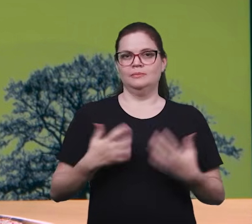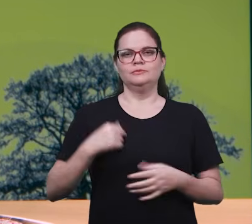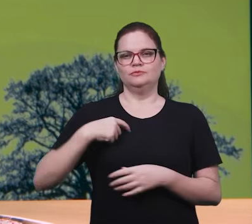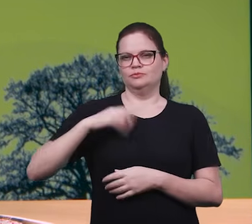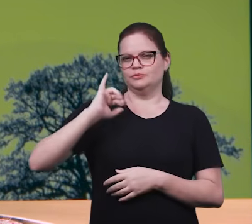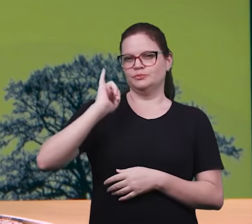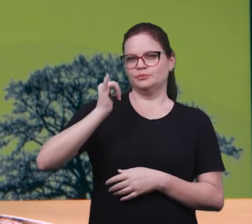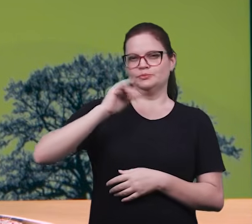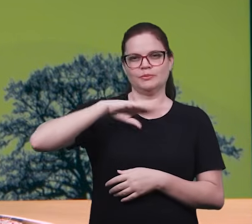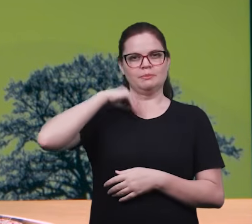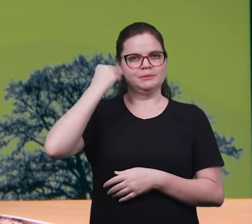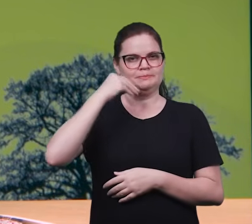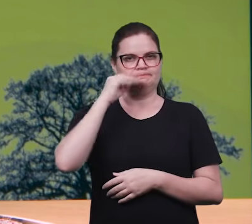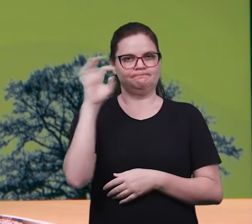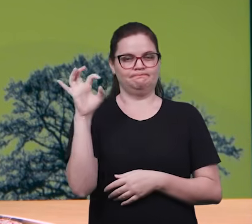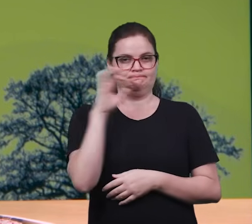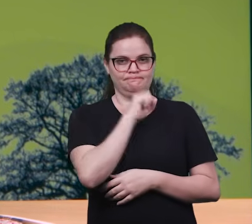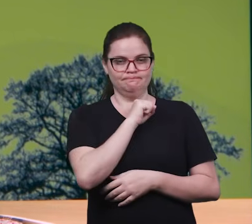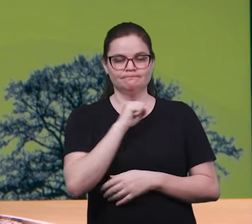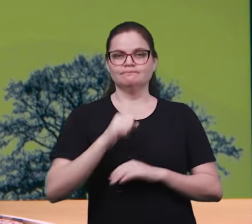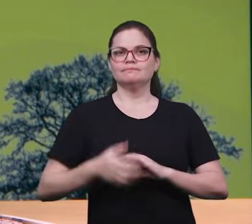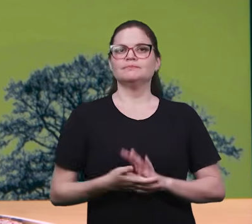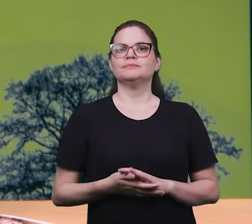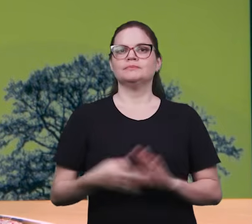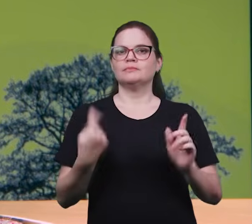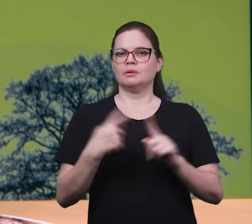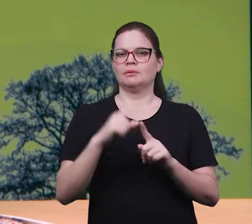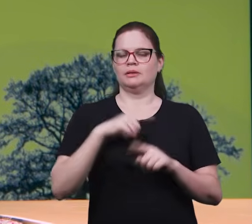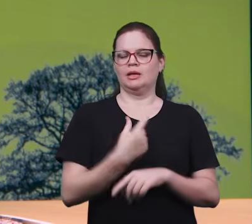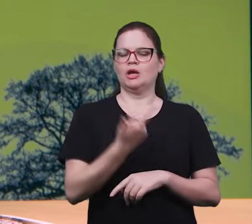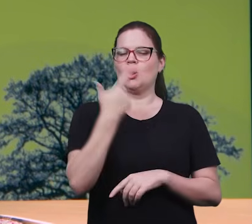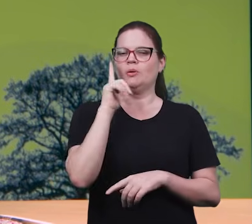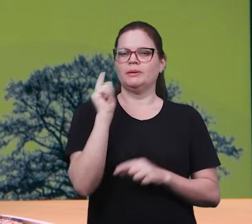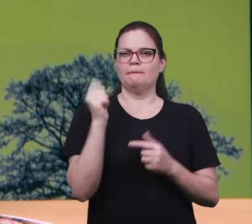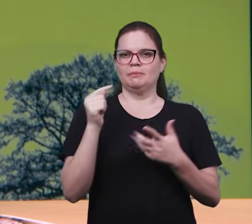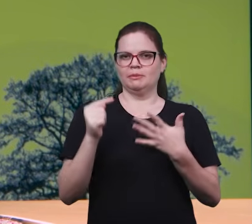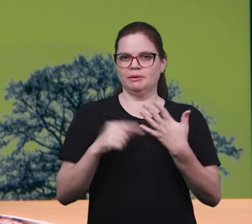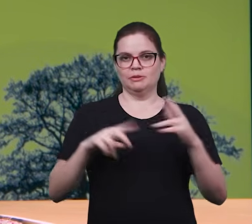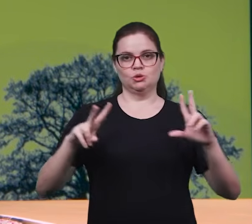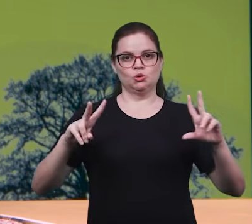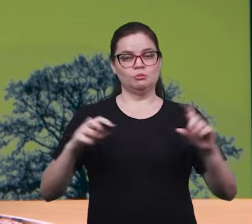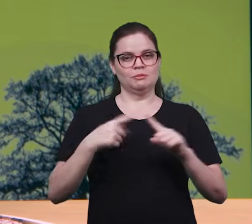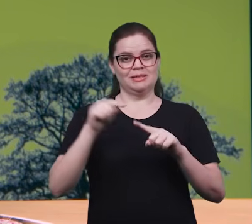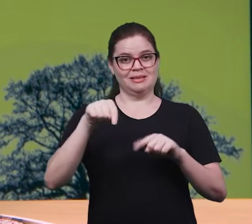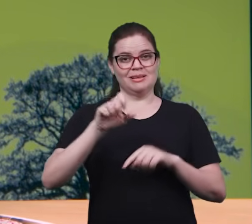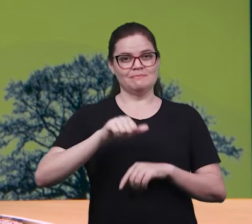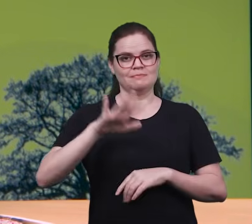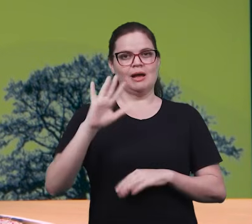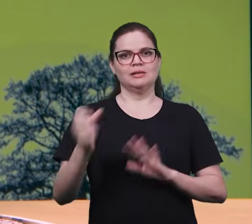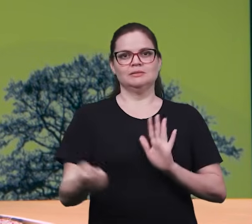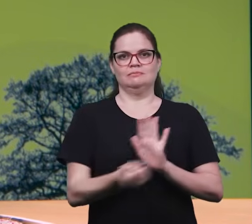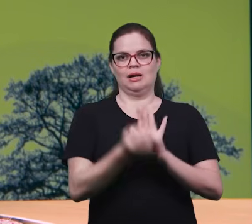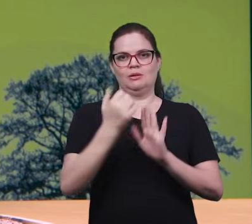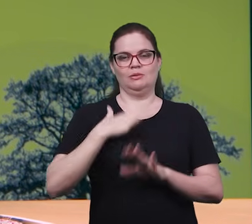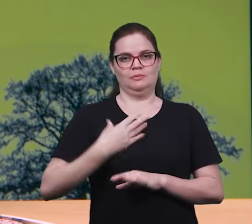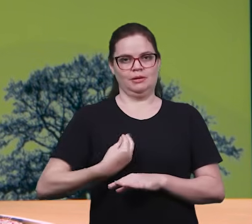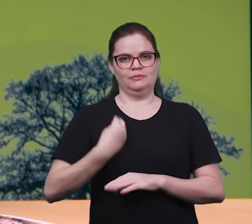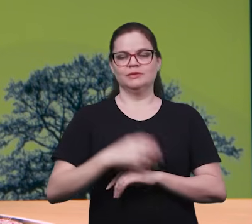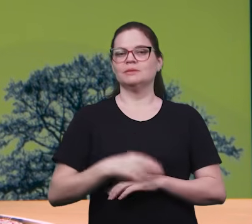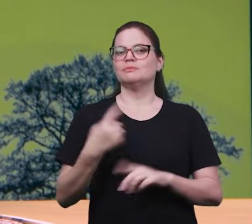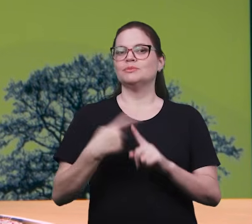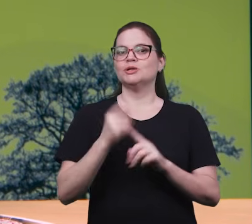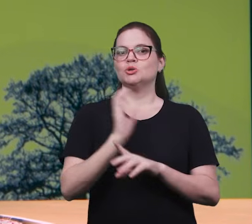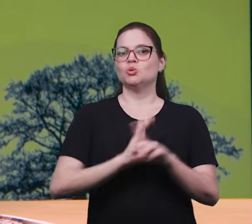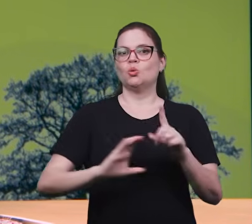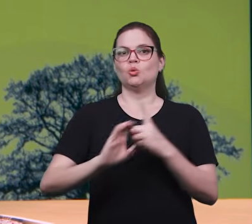breve experiência, muito rapidamente. Tem muitas outras relacionadas a essa, mas essa foi uma que me marcou. No culto do meu casamento, uma